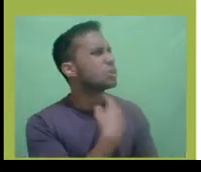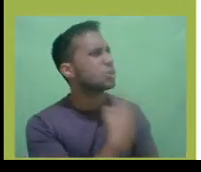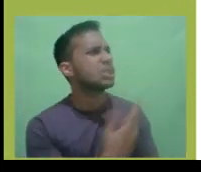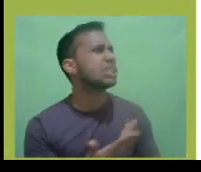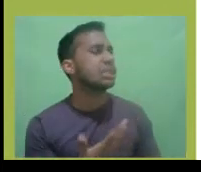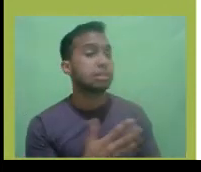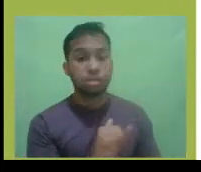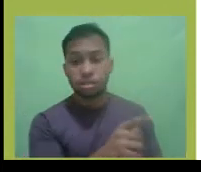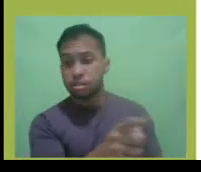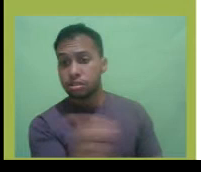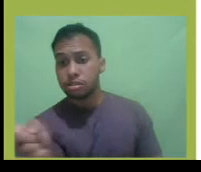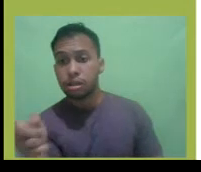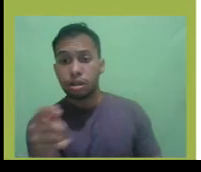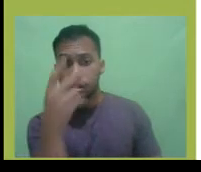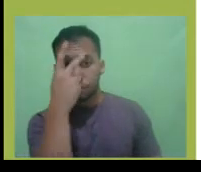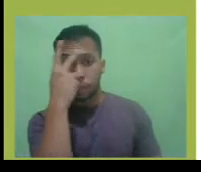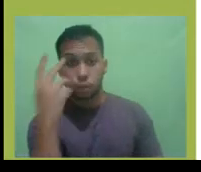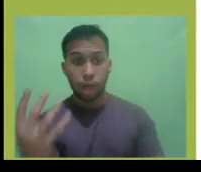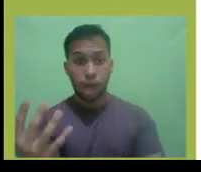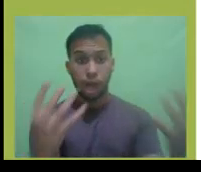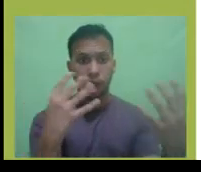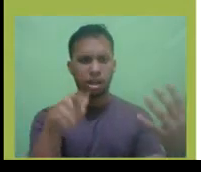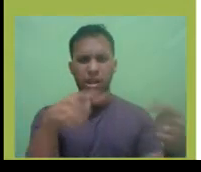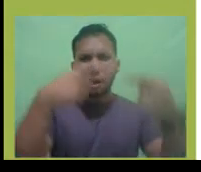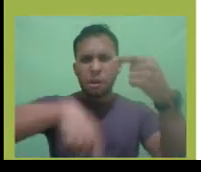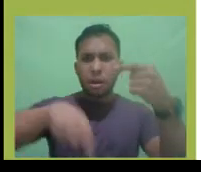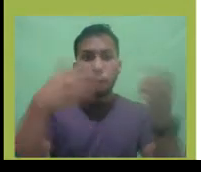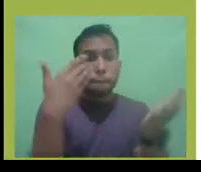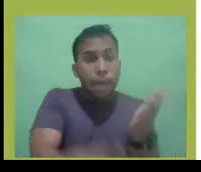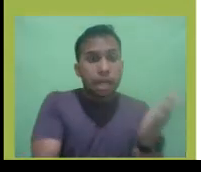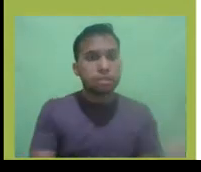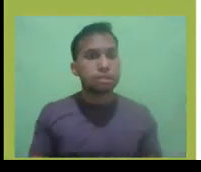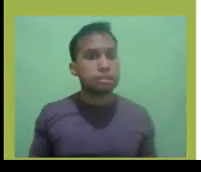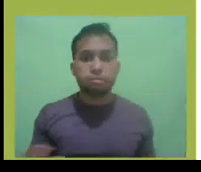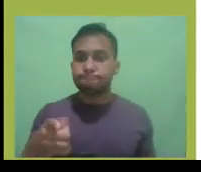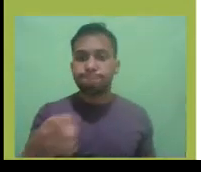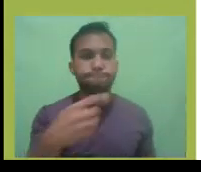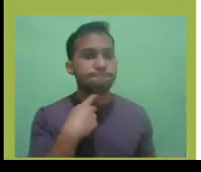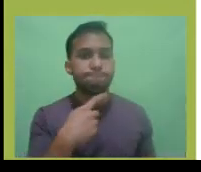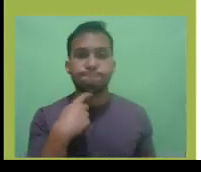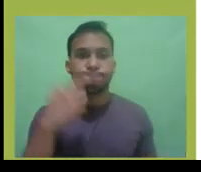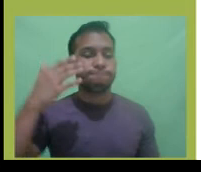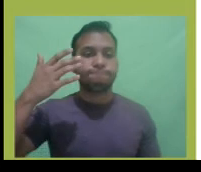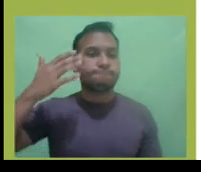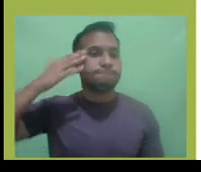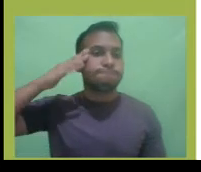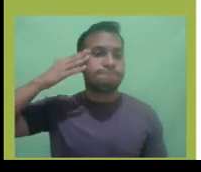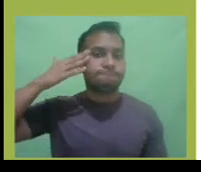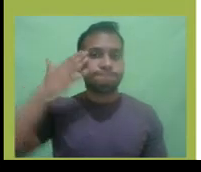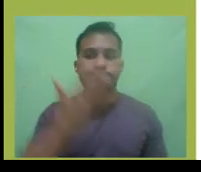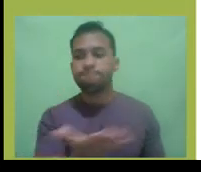espectador perde a linha de raciocínio, ele não consegue te acompanhar mais para o resto da apresentação e a apresentação se torna